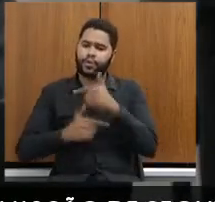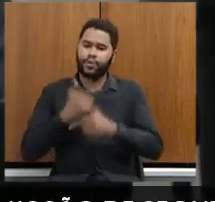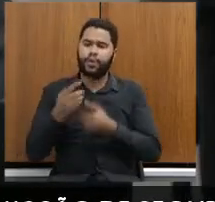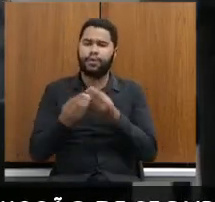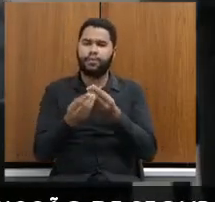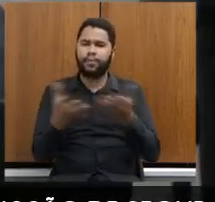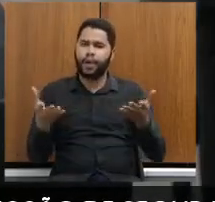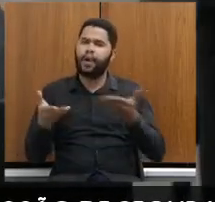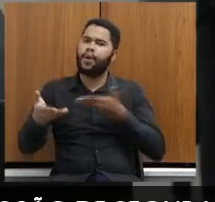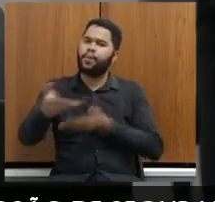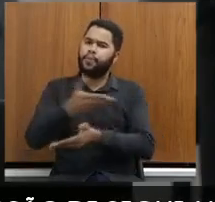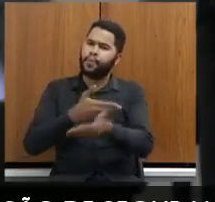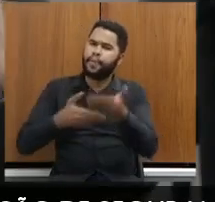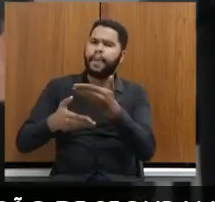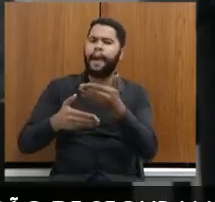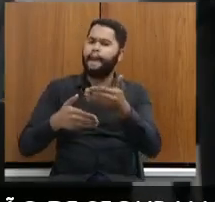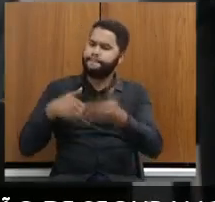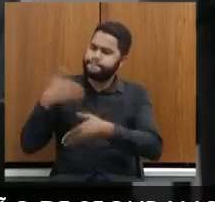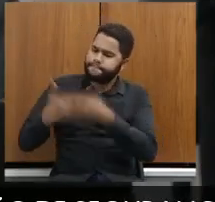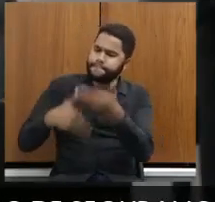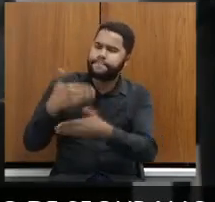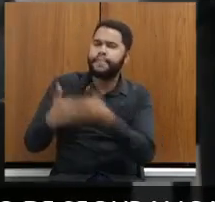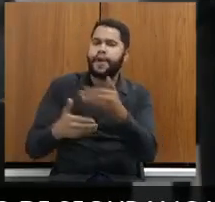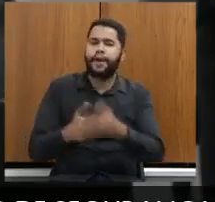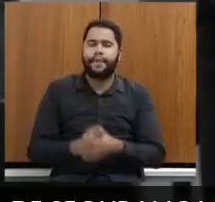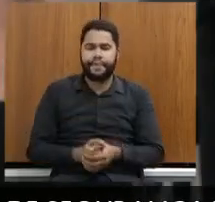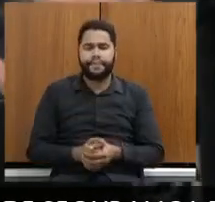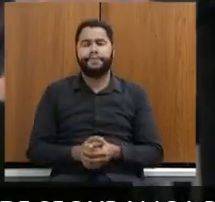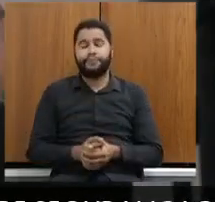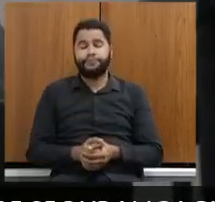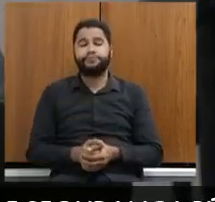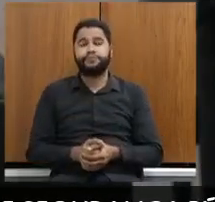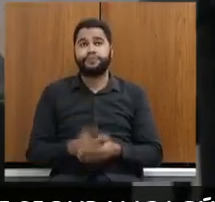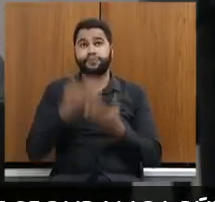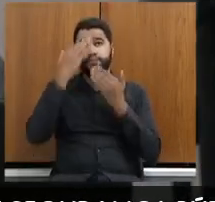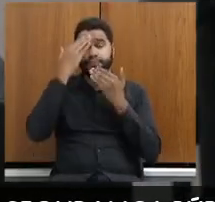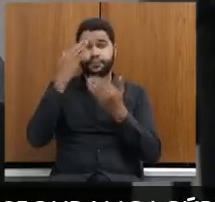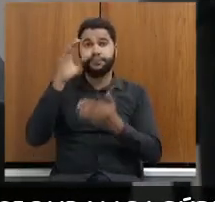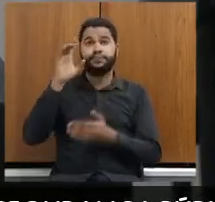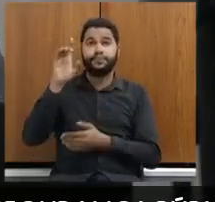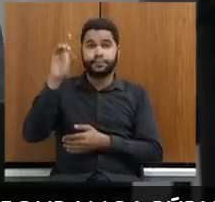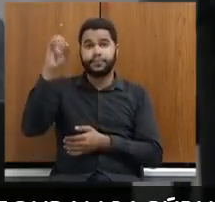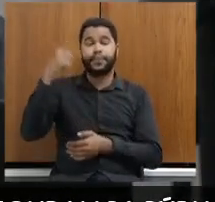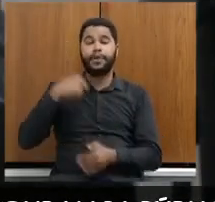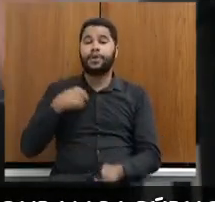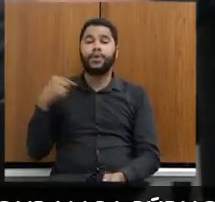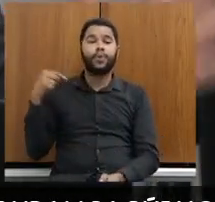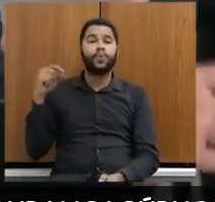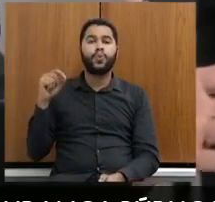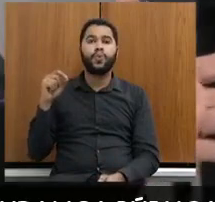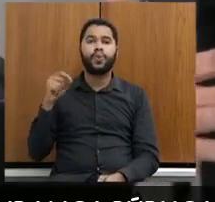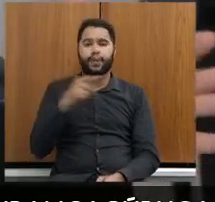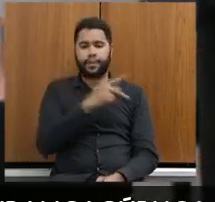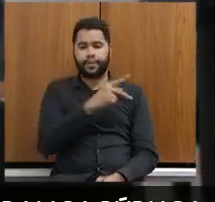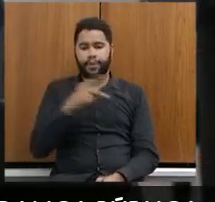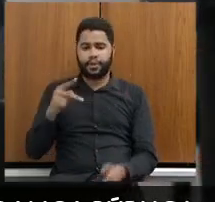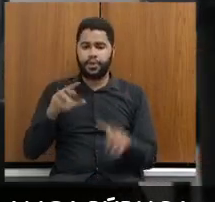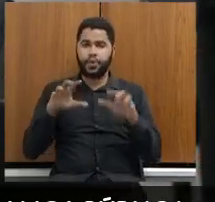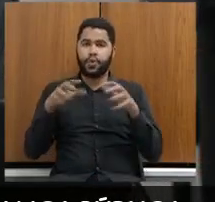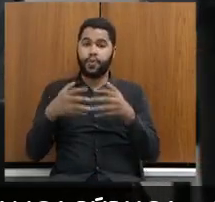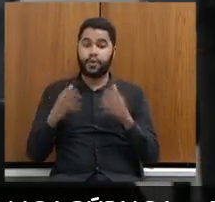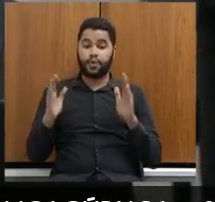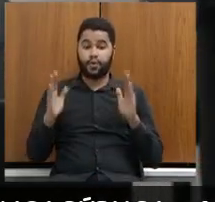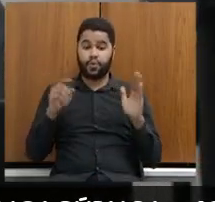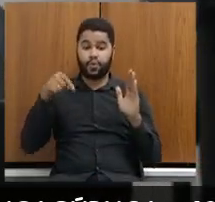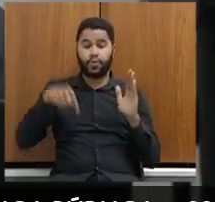pelo dinamismo por tudo tem sido feito graças a Deus a senhora tá eu estou presidindo essa comissão